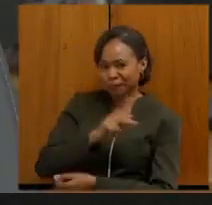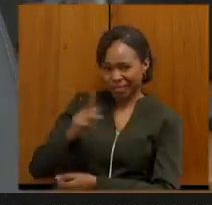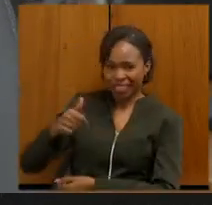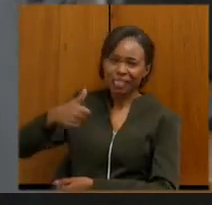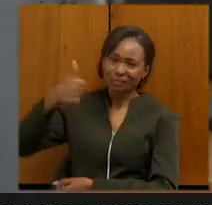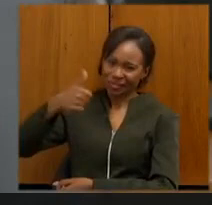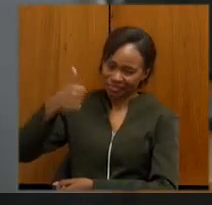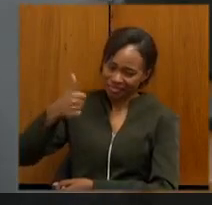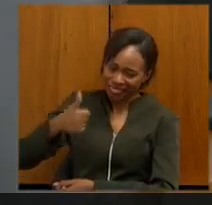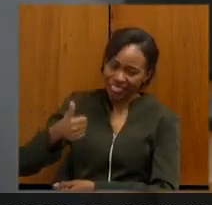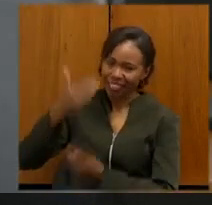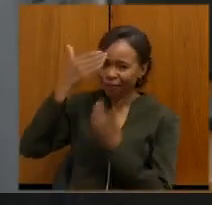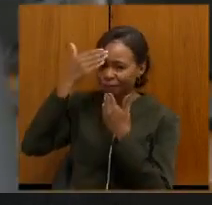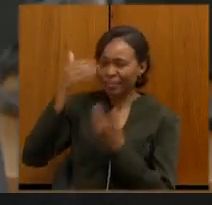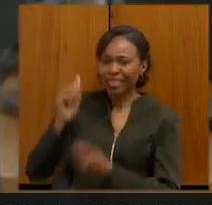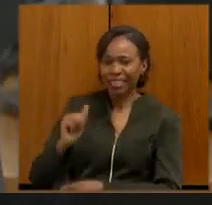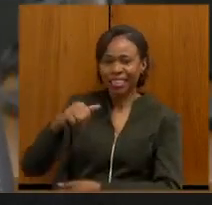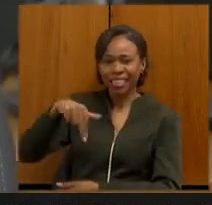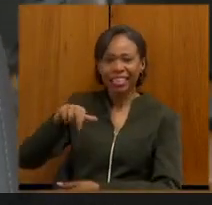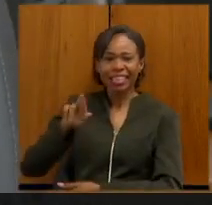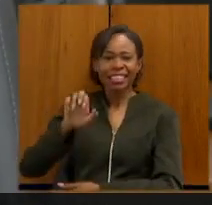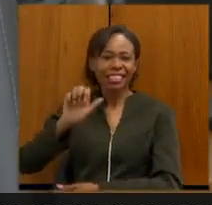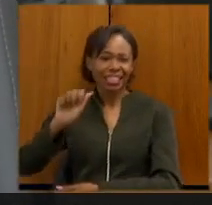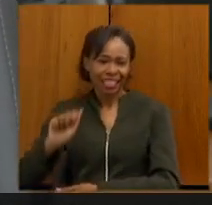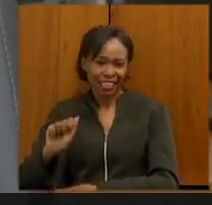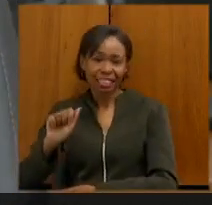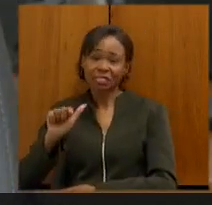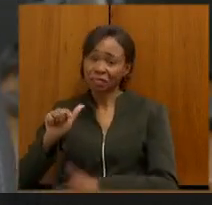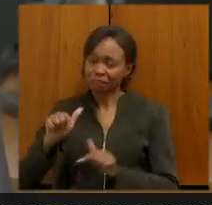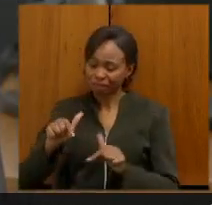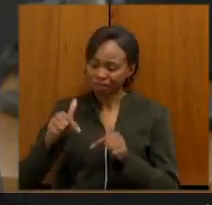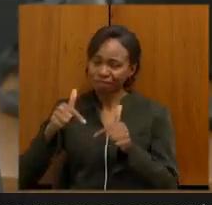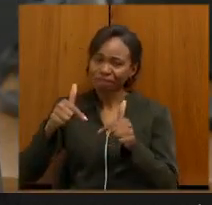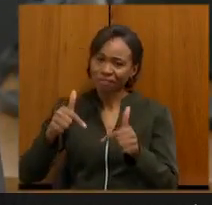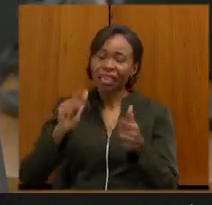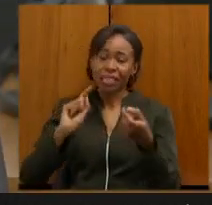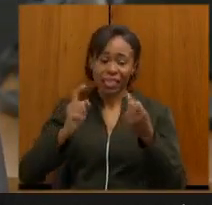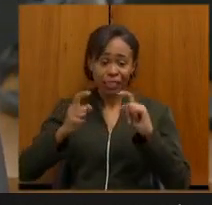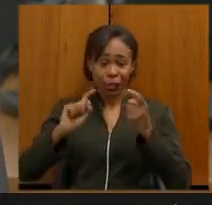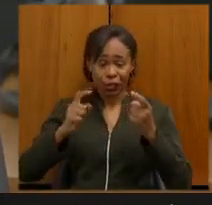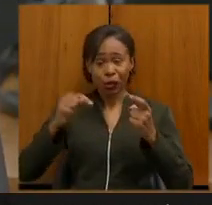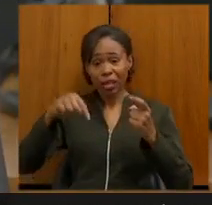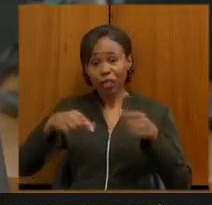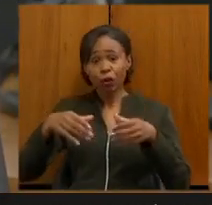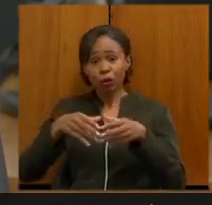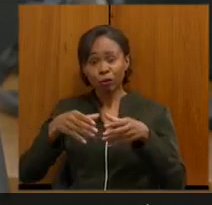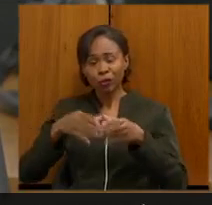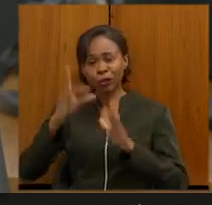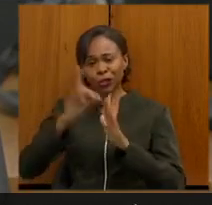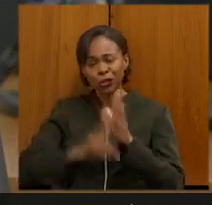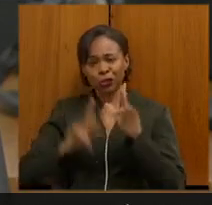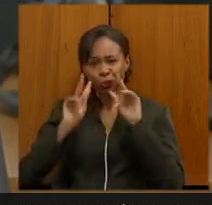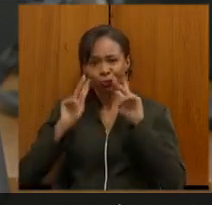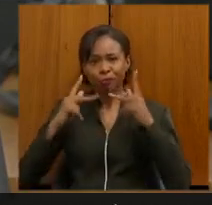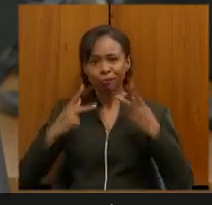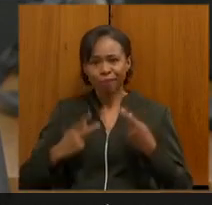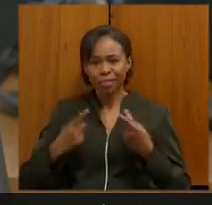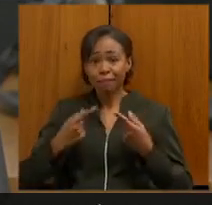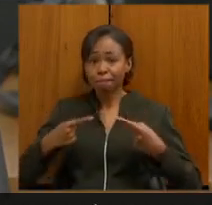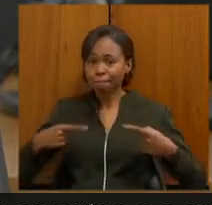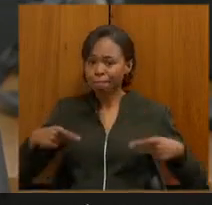Obrigada Andreia pela iniciativa nessa Comissão de Direitos Humanos tem sido uma grande